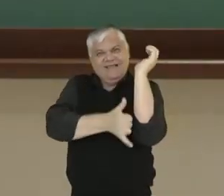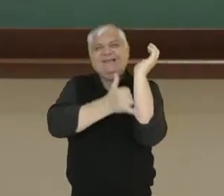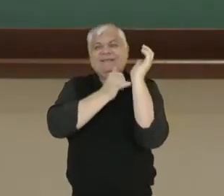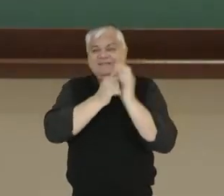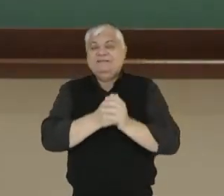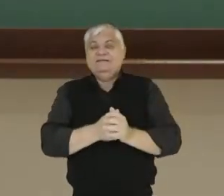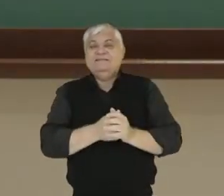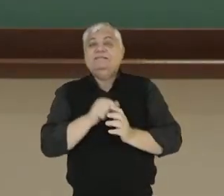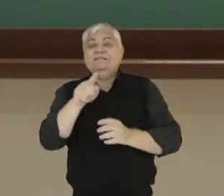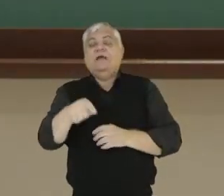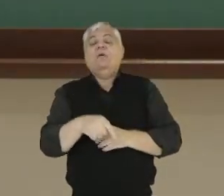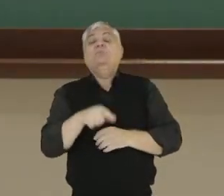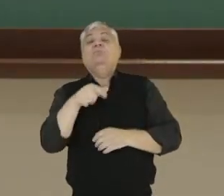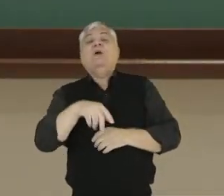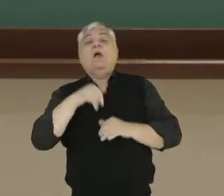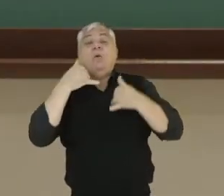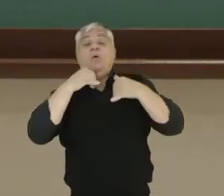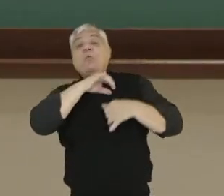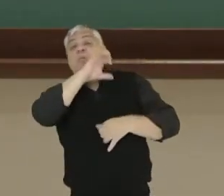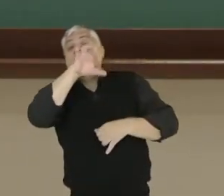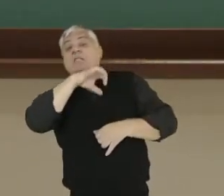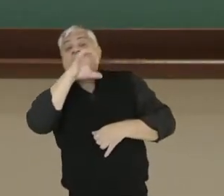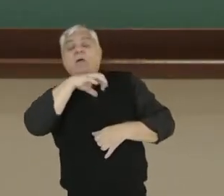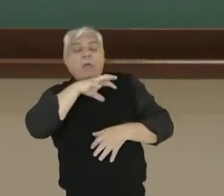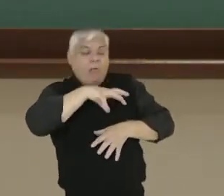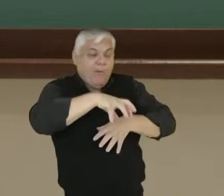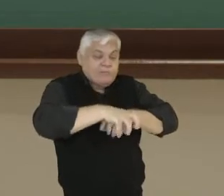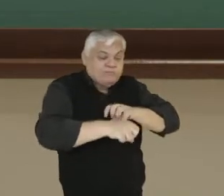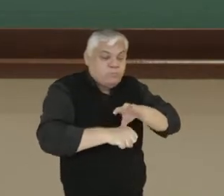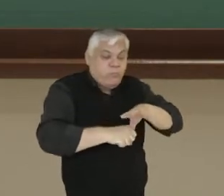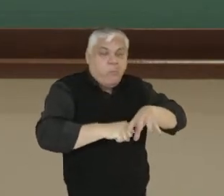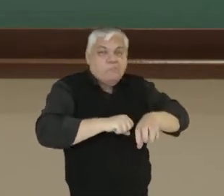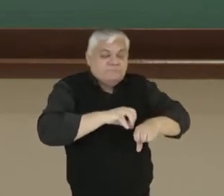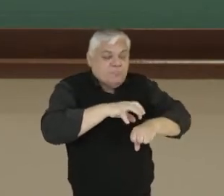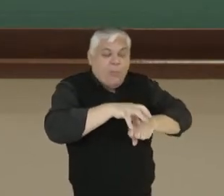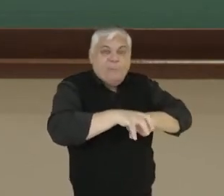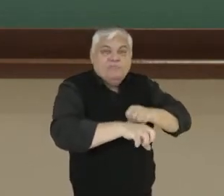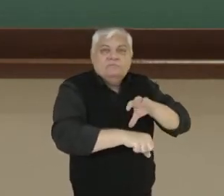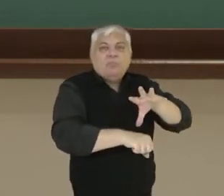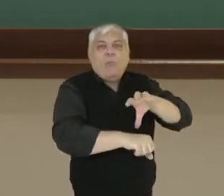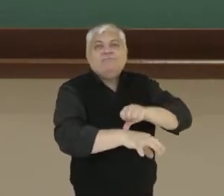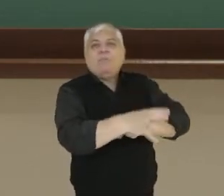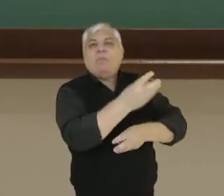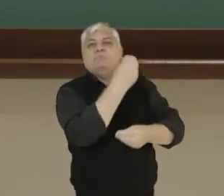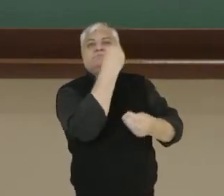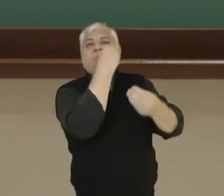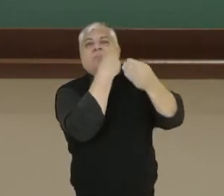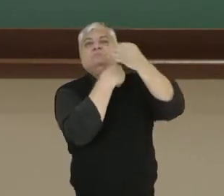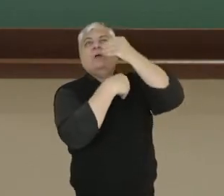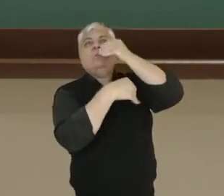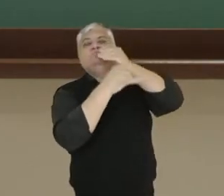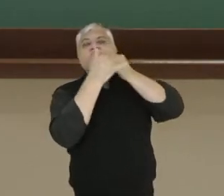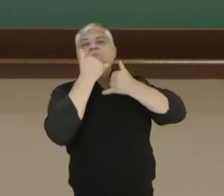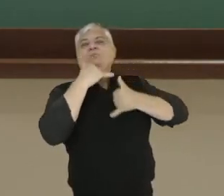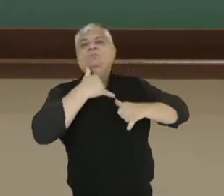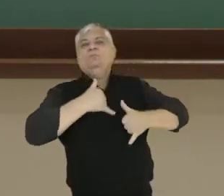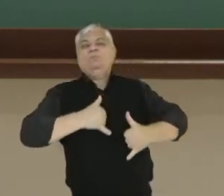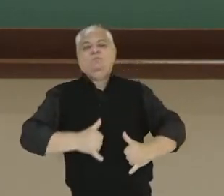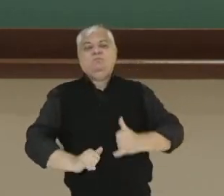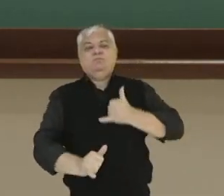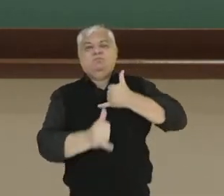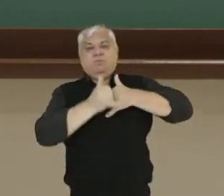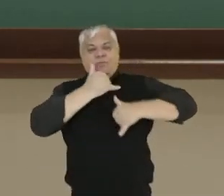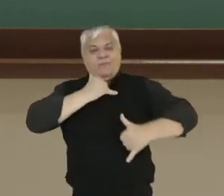O herbívoro vai lá, aproveita aquela energia química para o seu sustento. Que, por sua vez, o herbívoro,